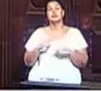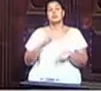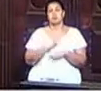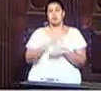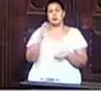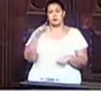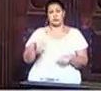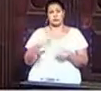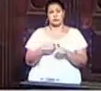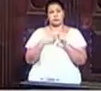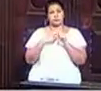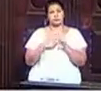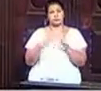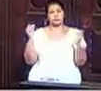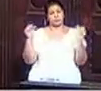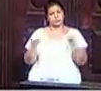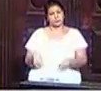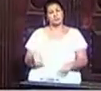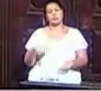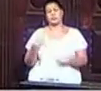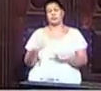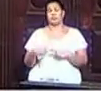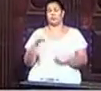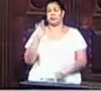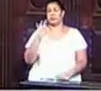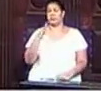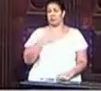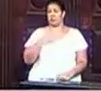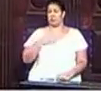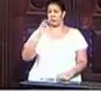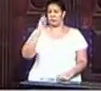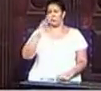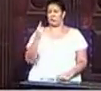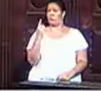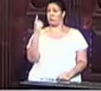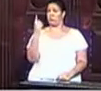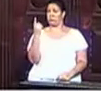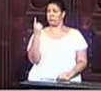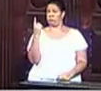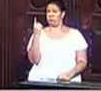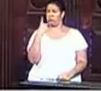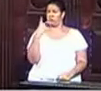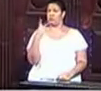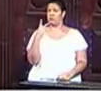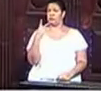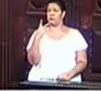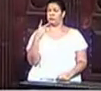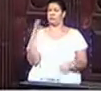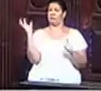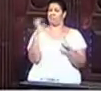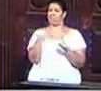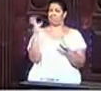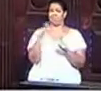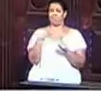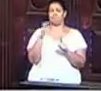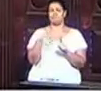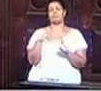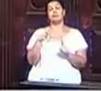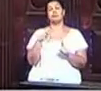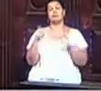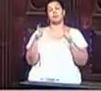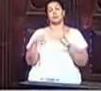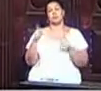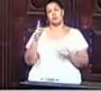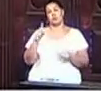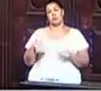por quê? Na minha visão, só tem uma justificativa, falando com franqueza: pressão das empresas de ônibus que